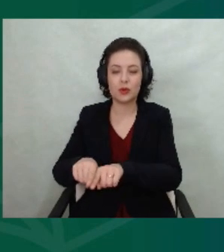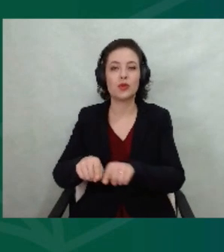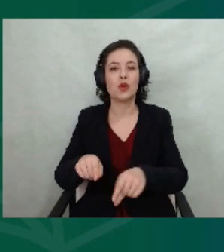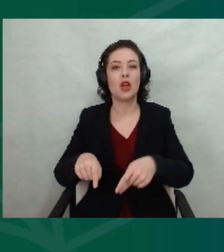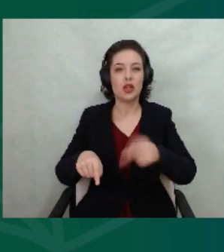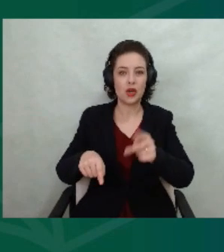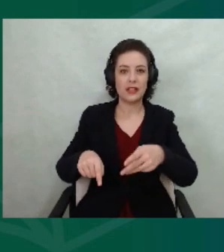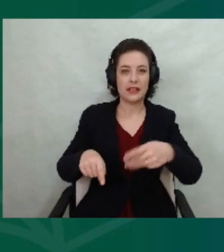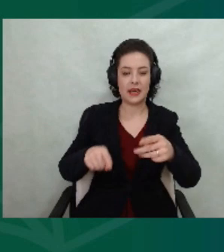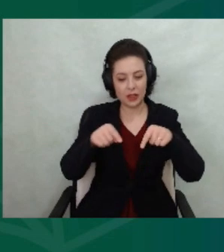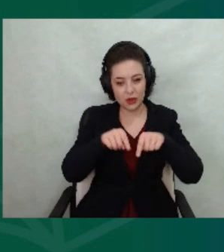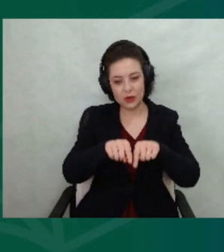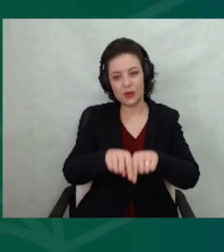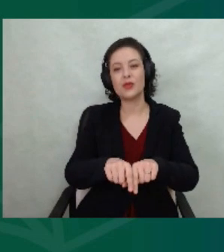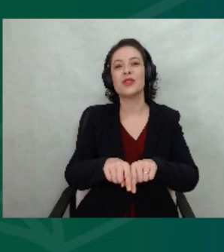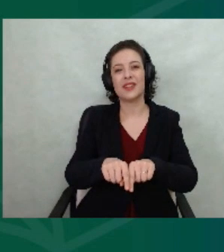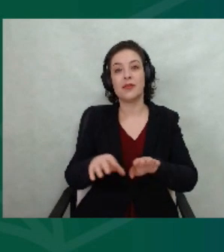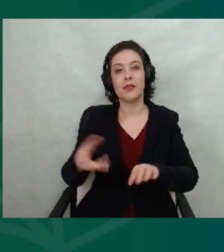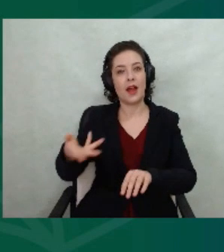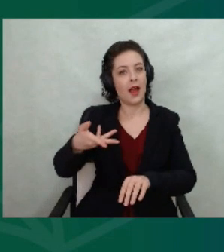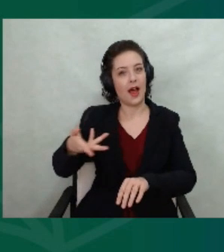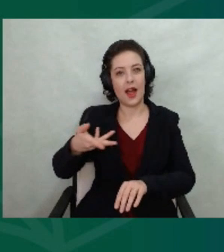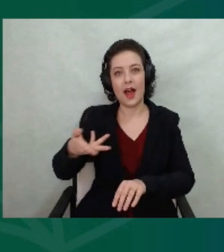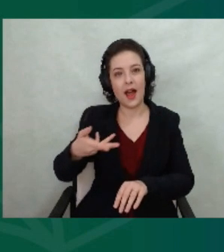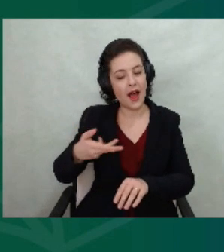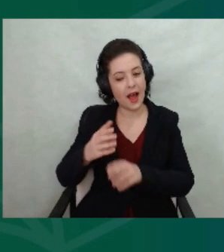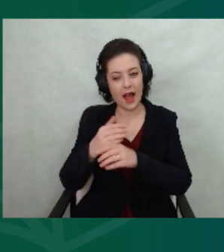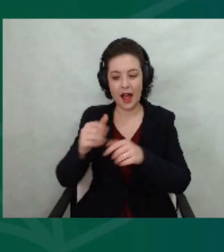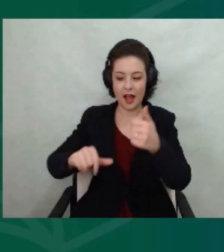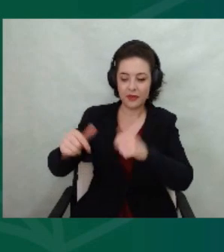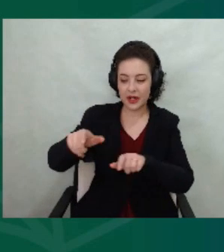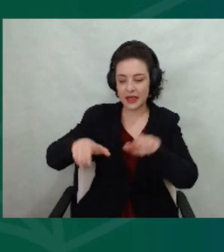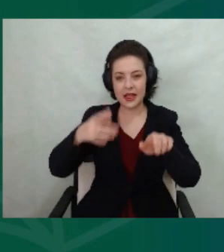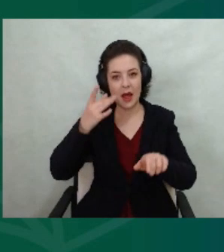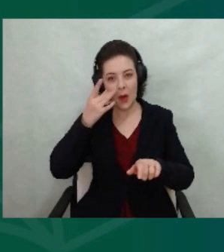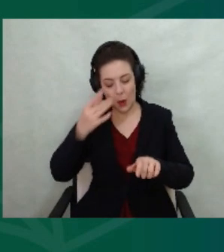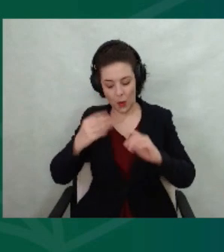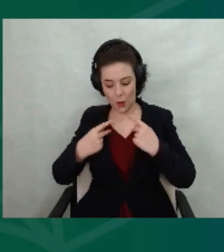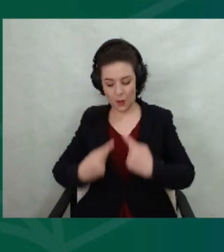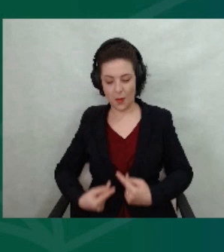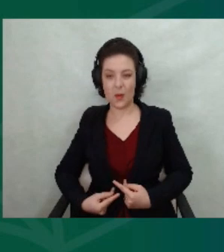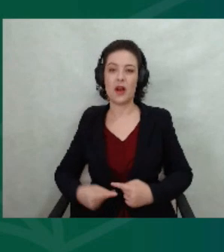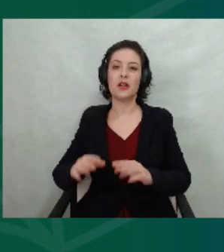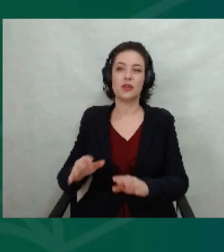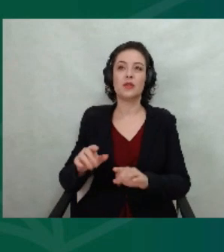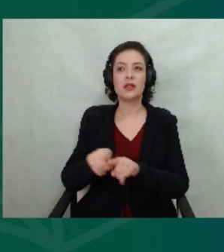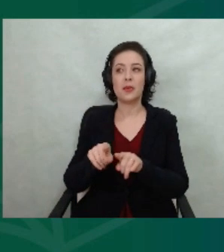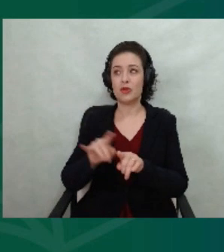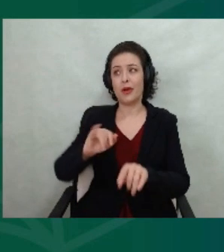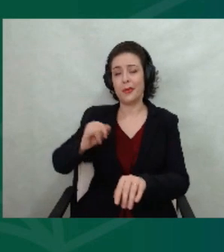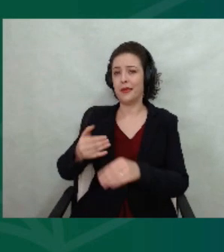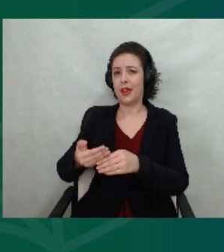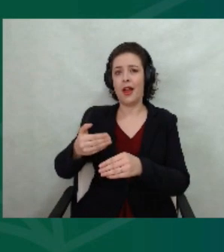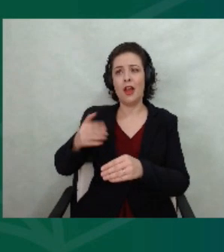a fase pré-clínica ou aproveitar o que nós já conhecemos sobre essas vacinas, né? E aí,